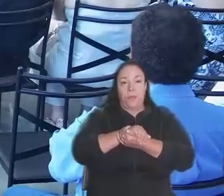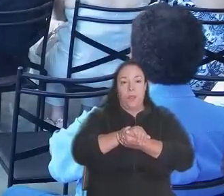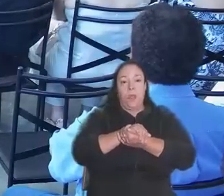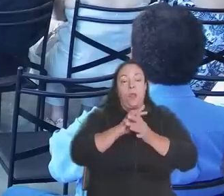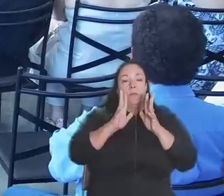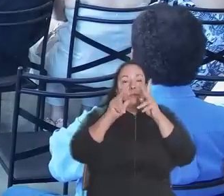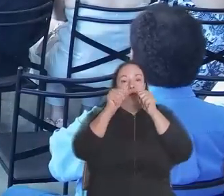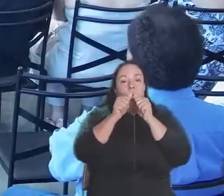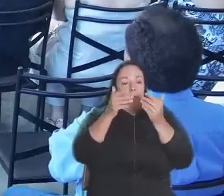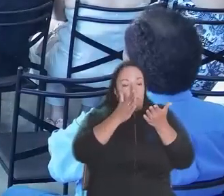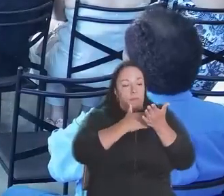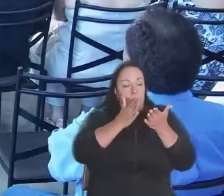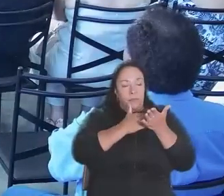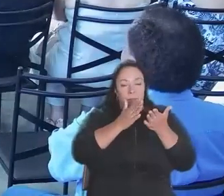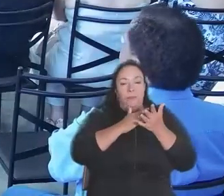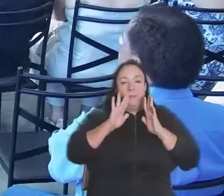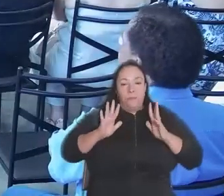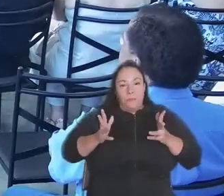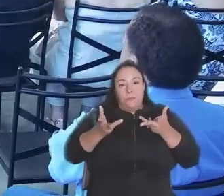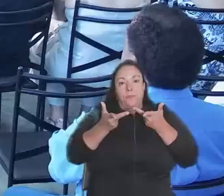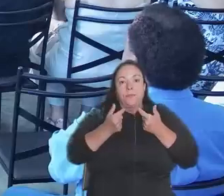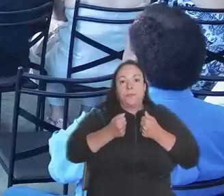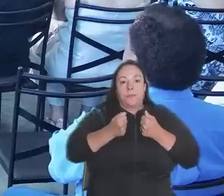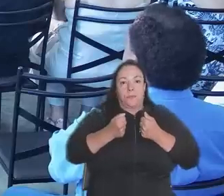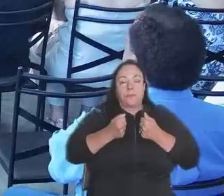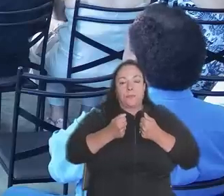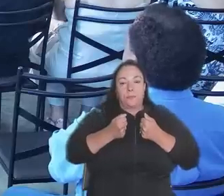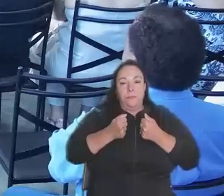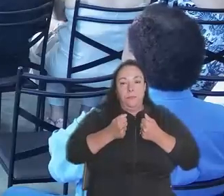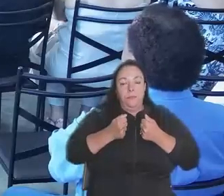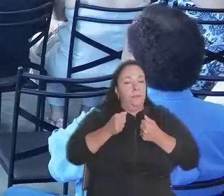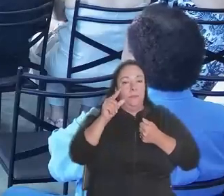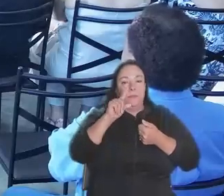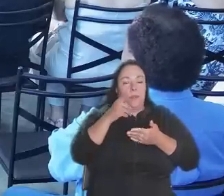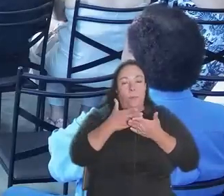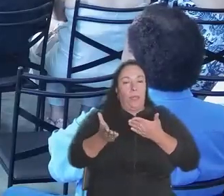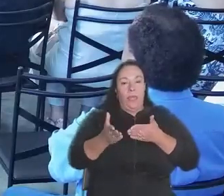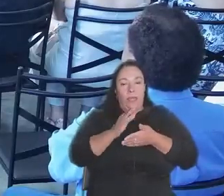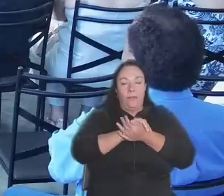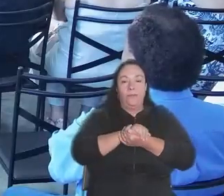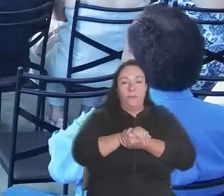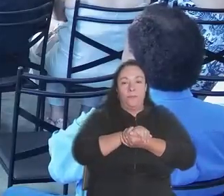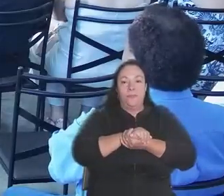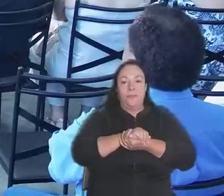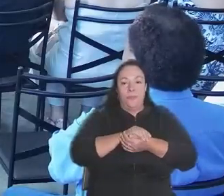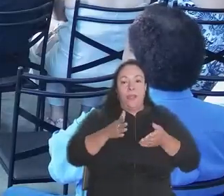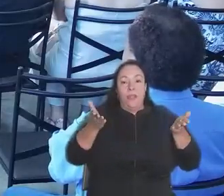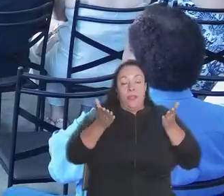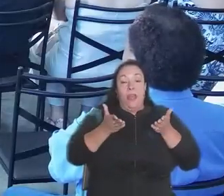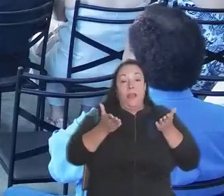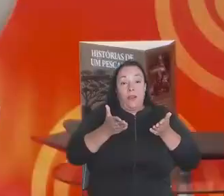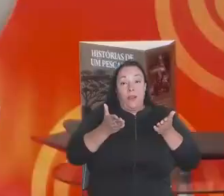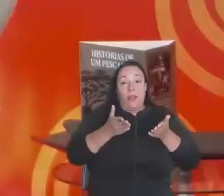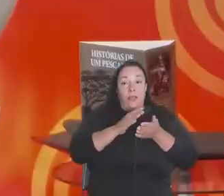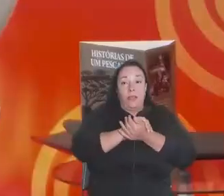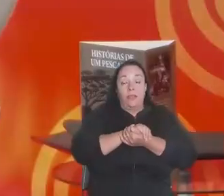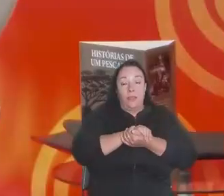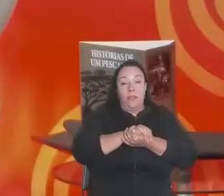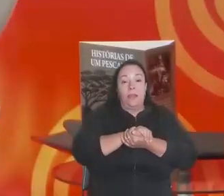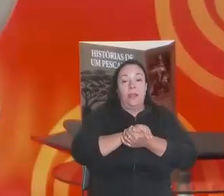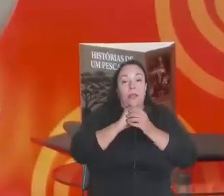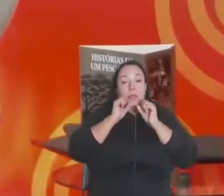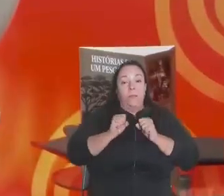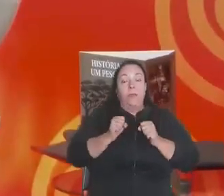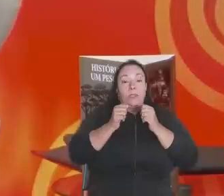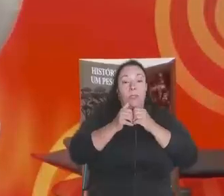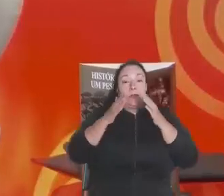livro. Maravilhoso. Não percam. E agora podemos